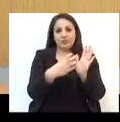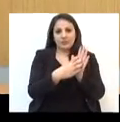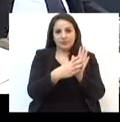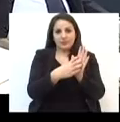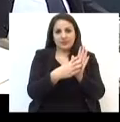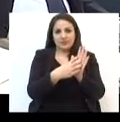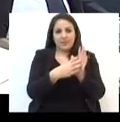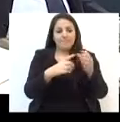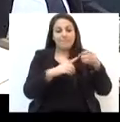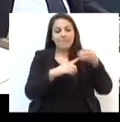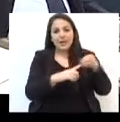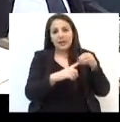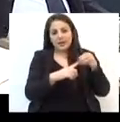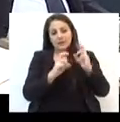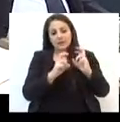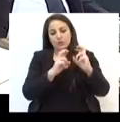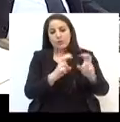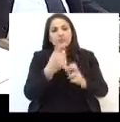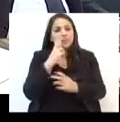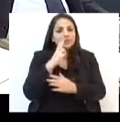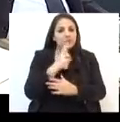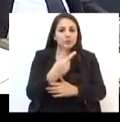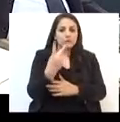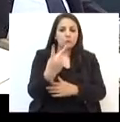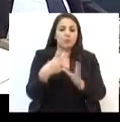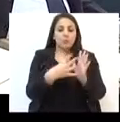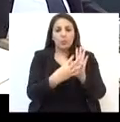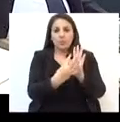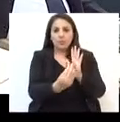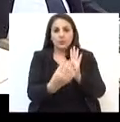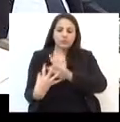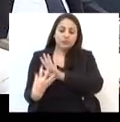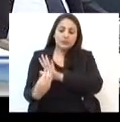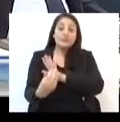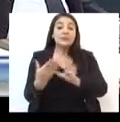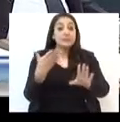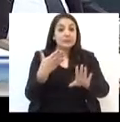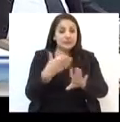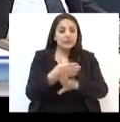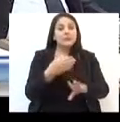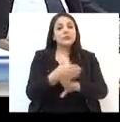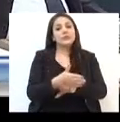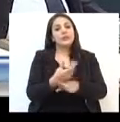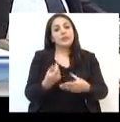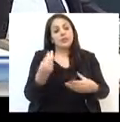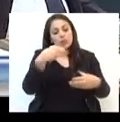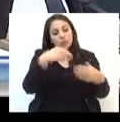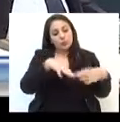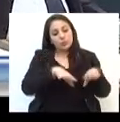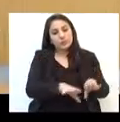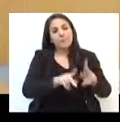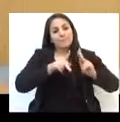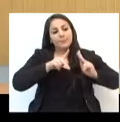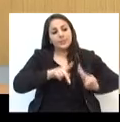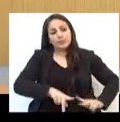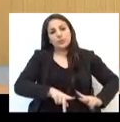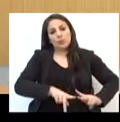ônibus. Estão previstos 2 modelos, contemplando inclusive pessoas com necessidades